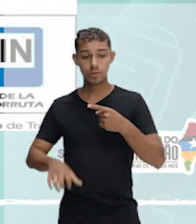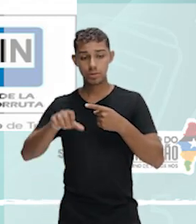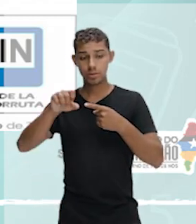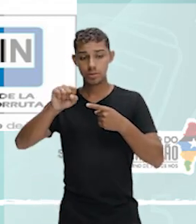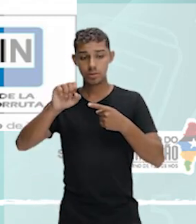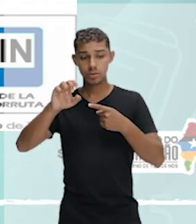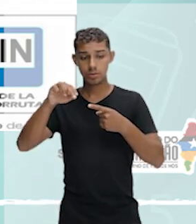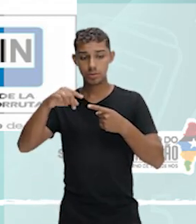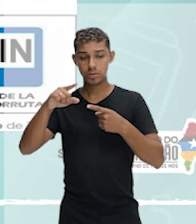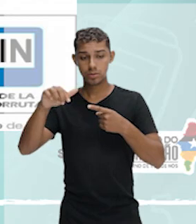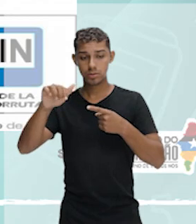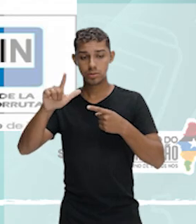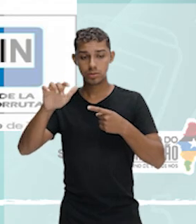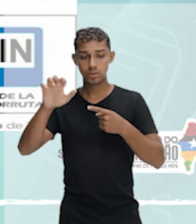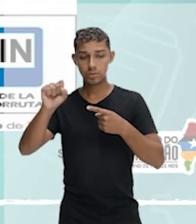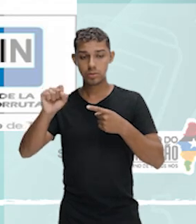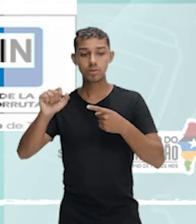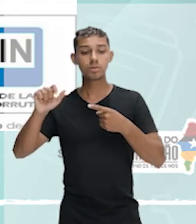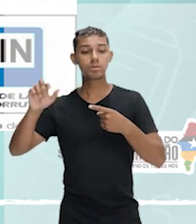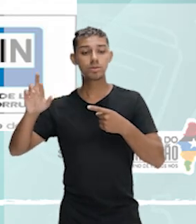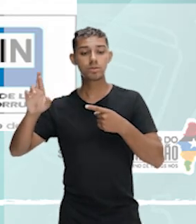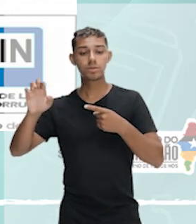regulamentárias. Señales